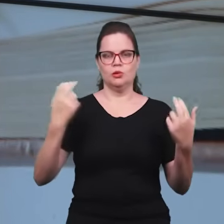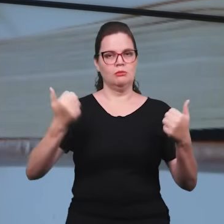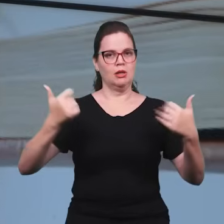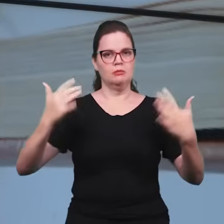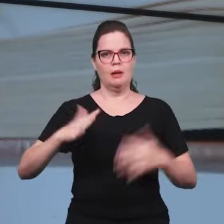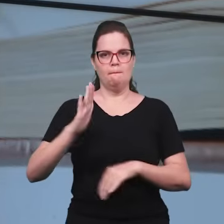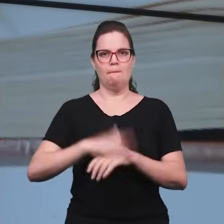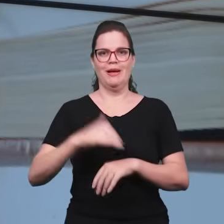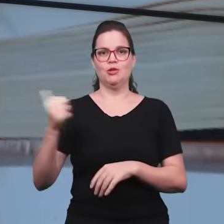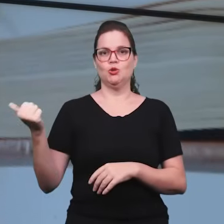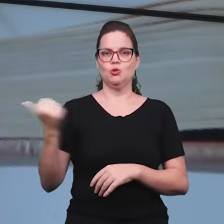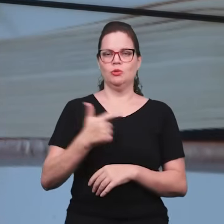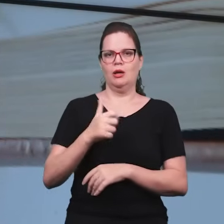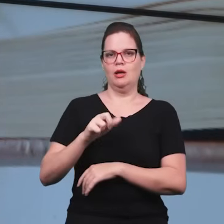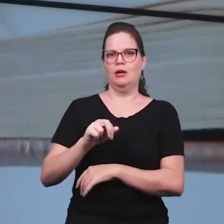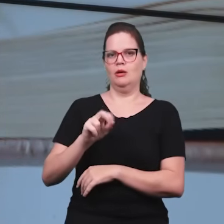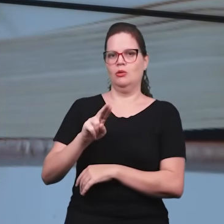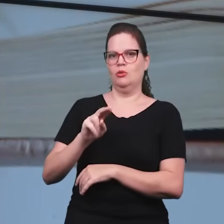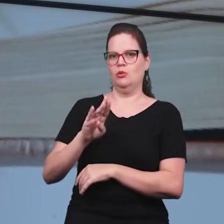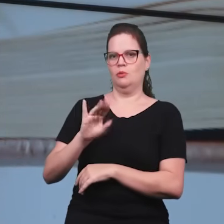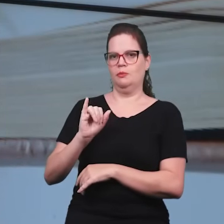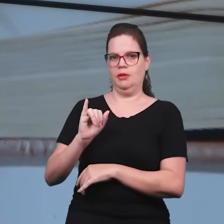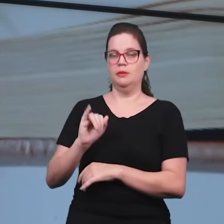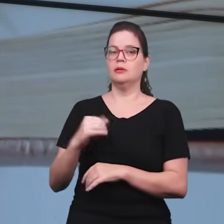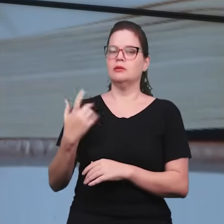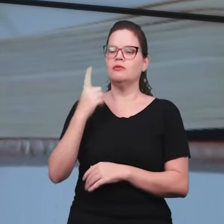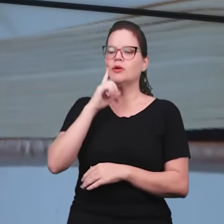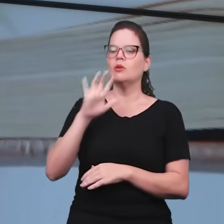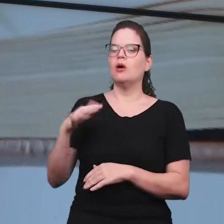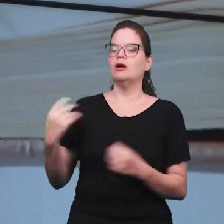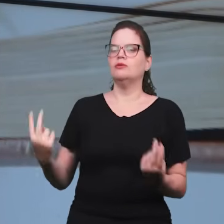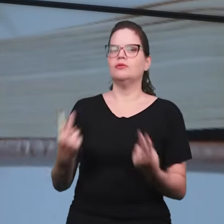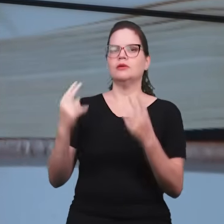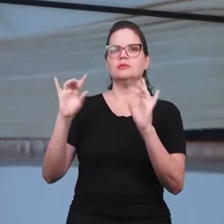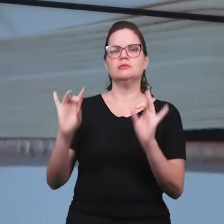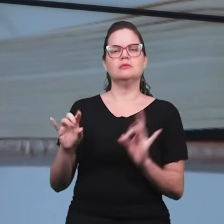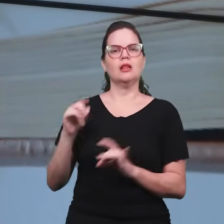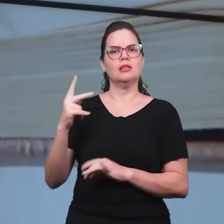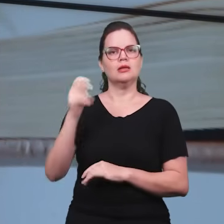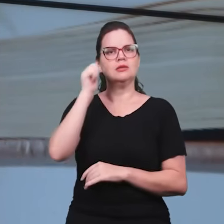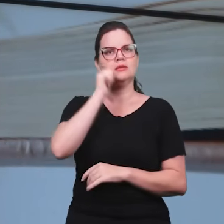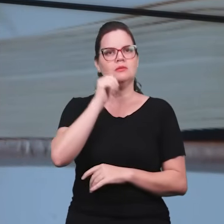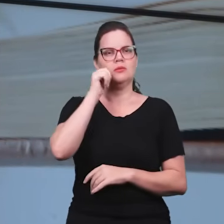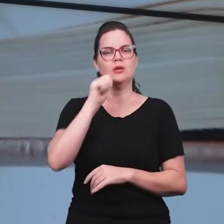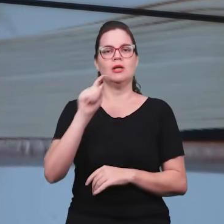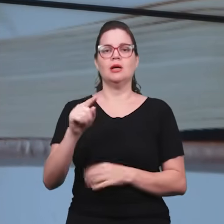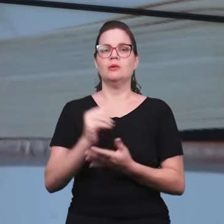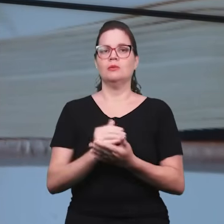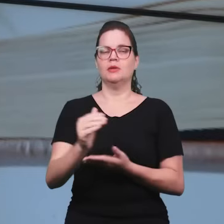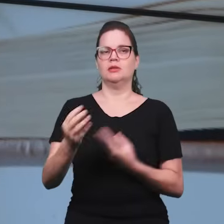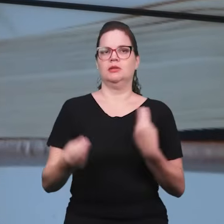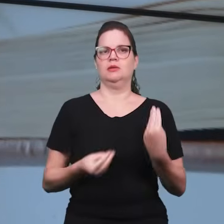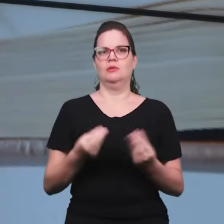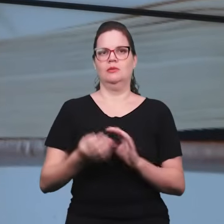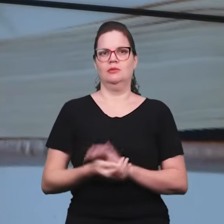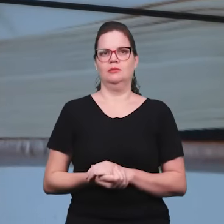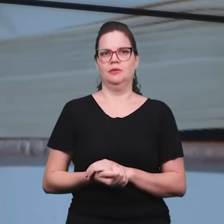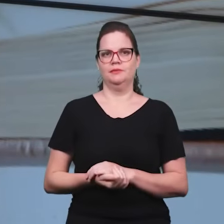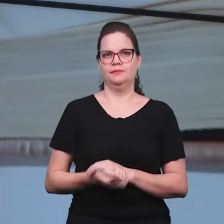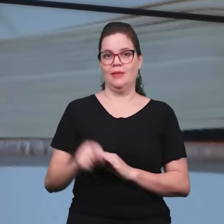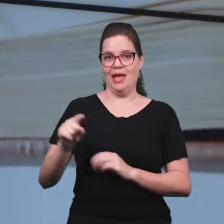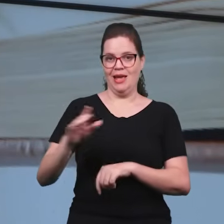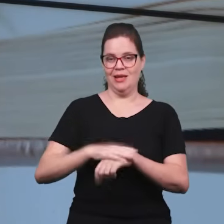E quais são as virtudes dessa mulher? As virtudes dessa mulher começam em